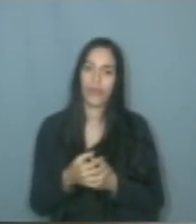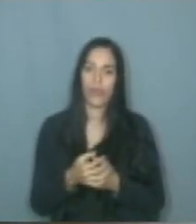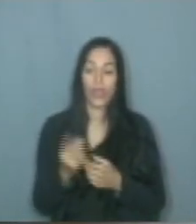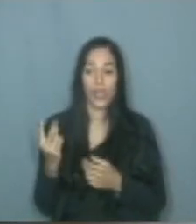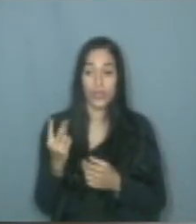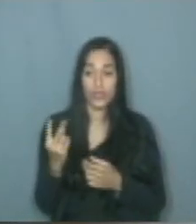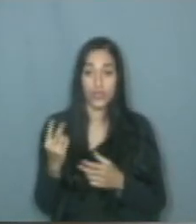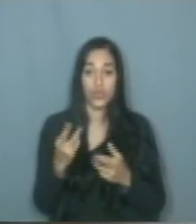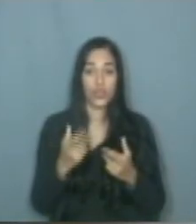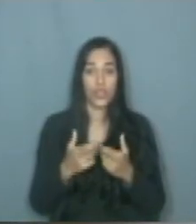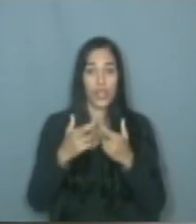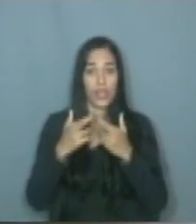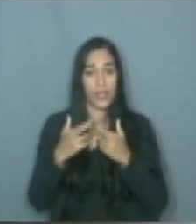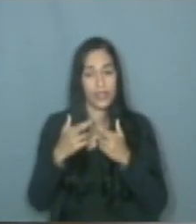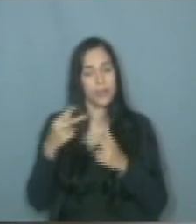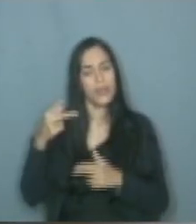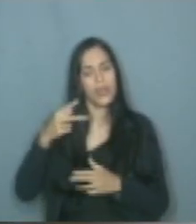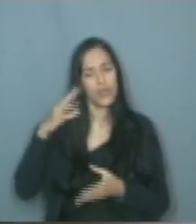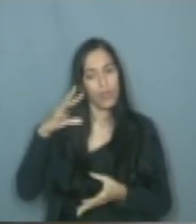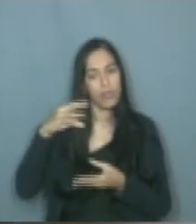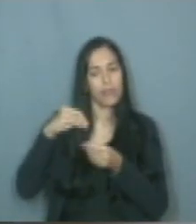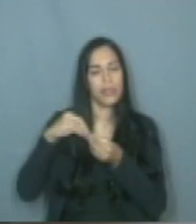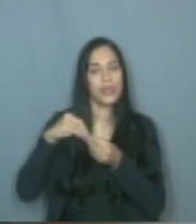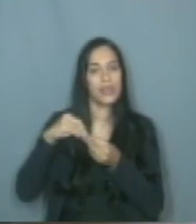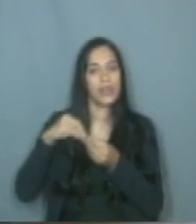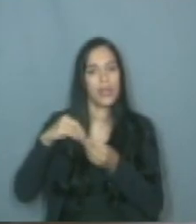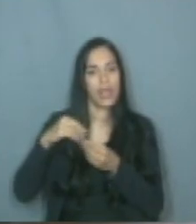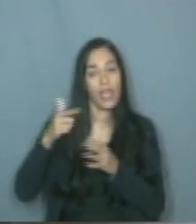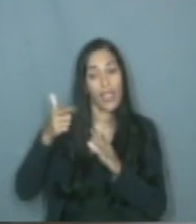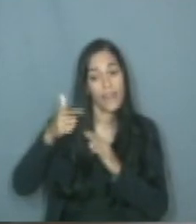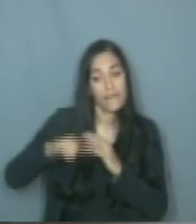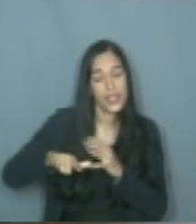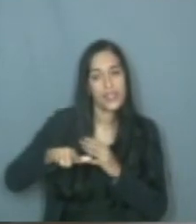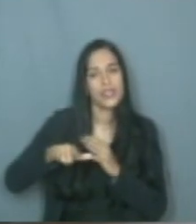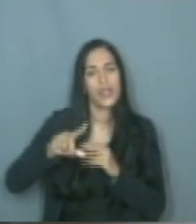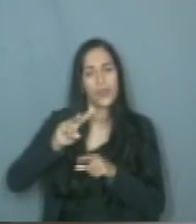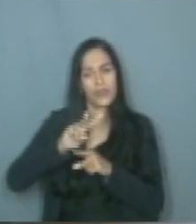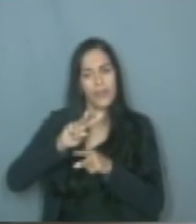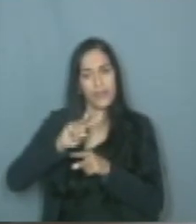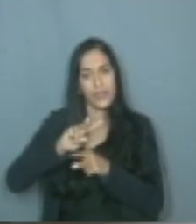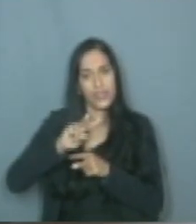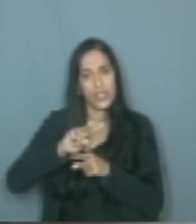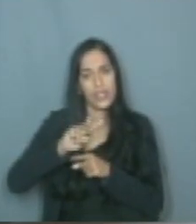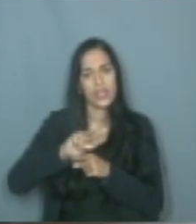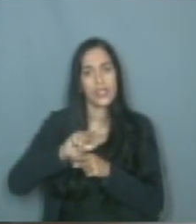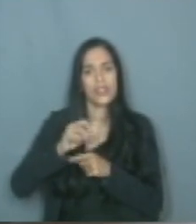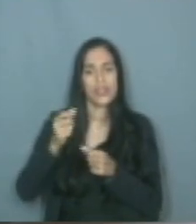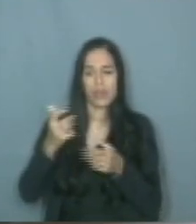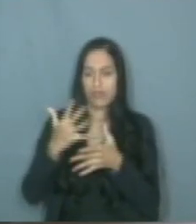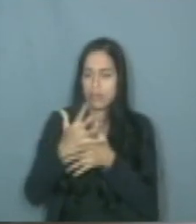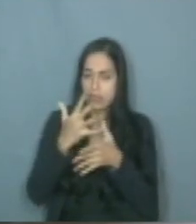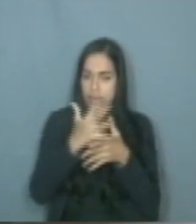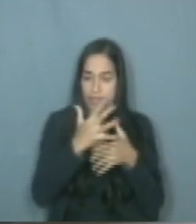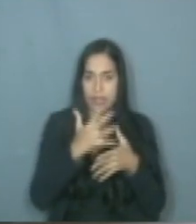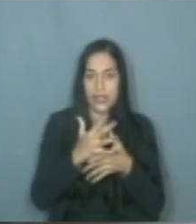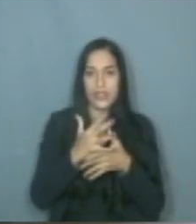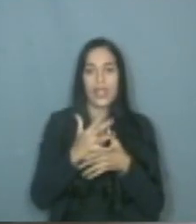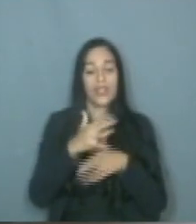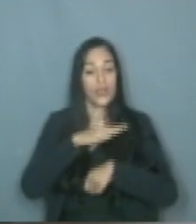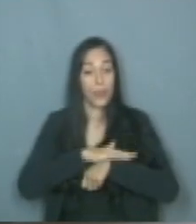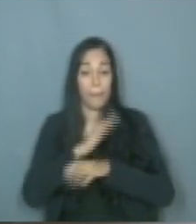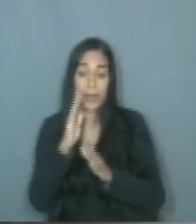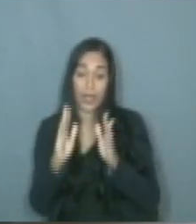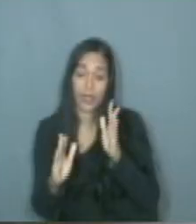dois requerimentos conjuntamente. A revisão dos critérios de fiscalização urbana durante o Carnaval,